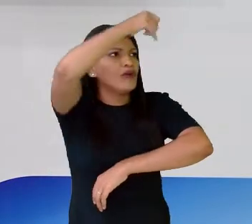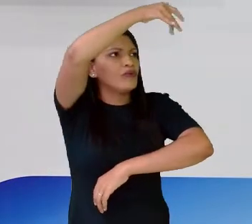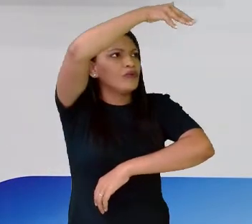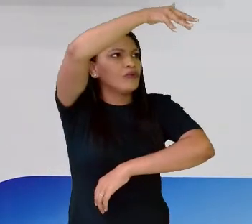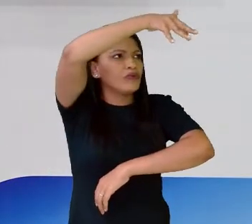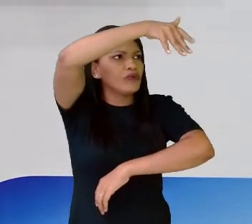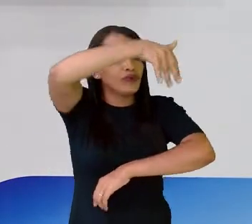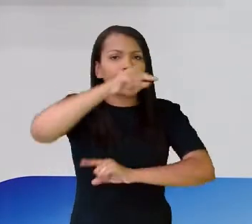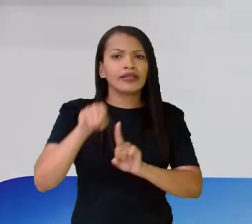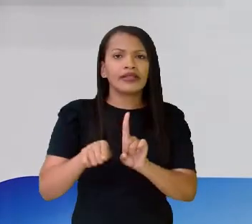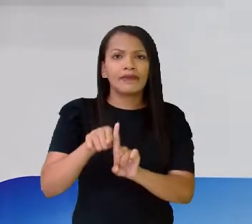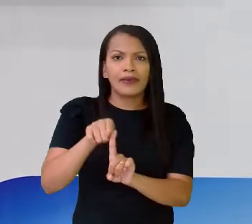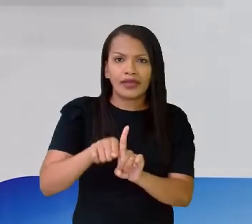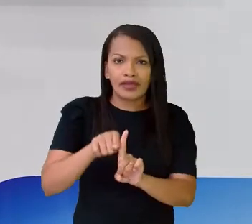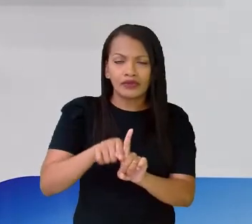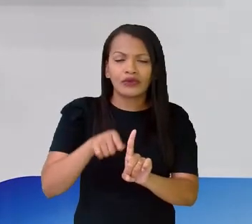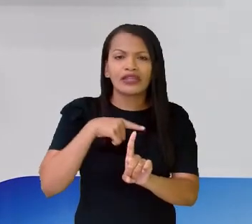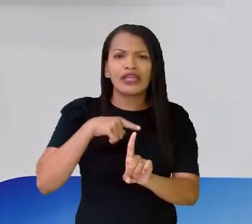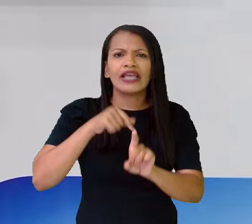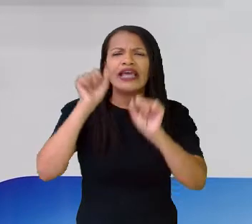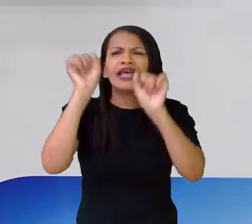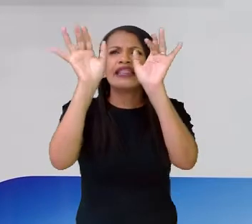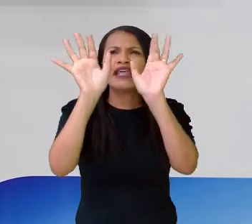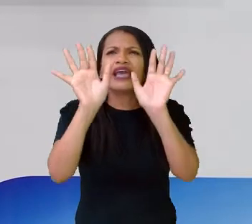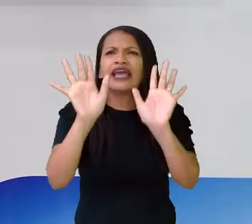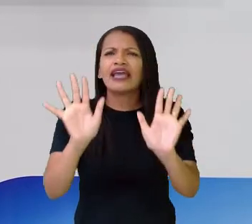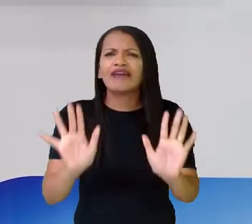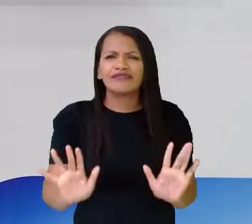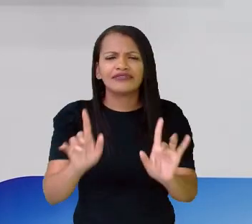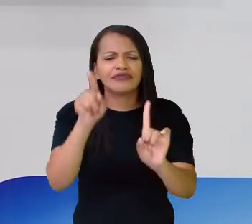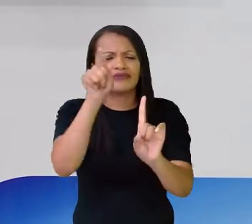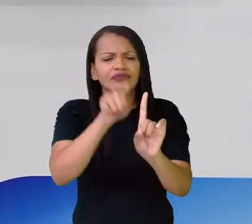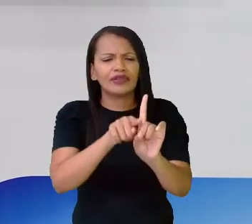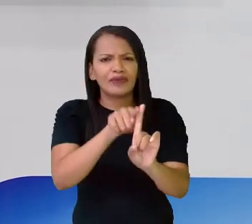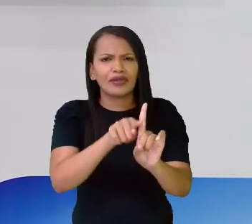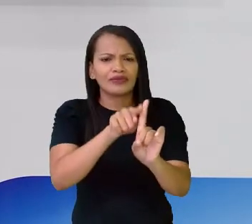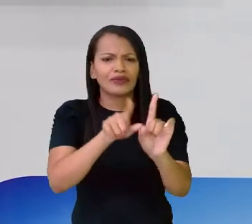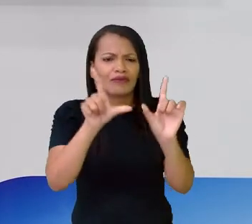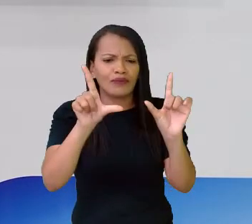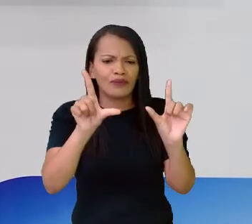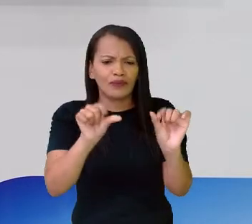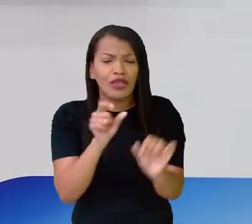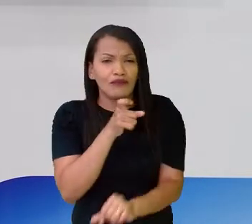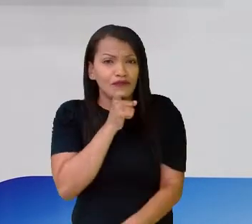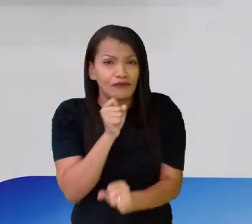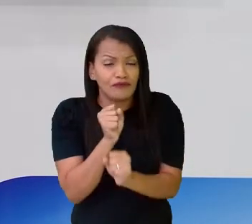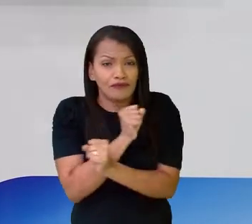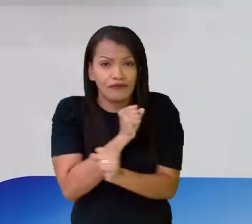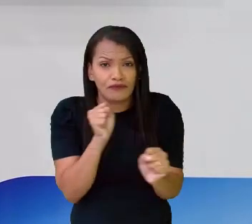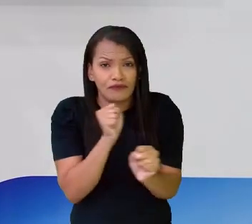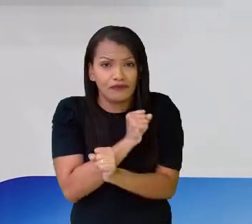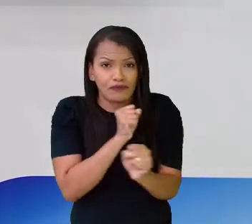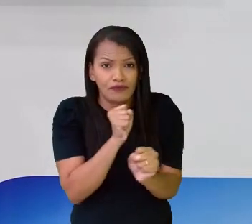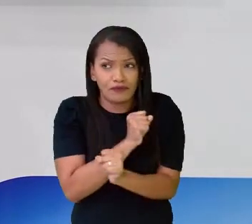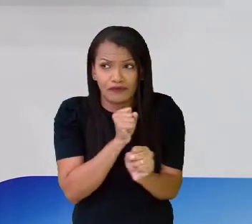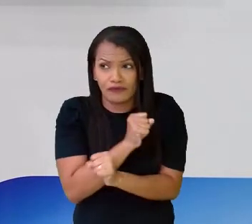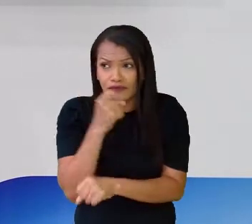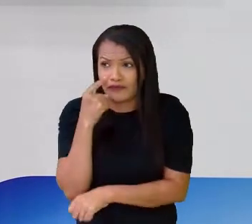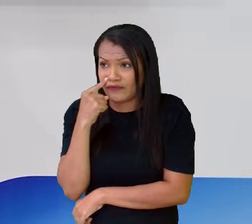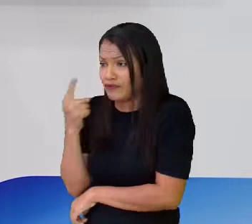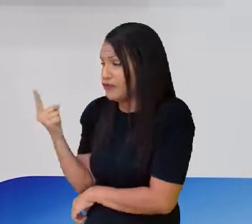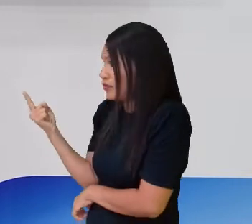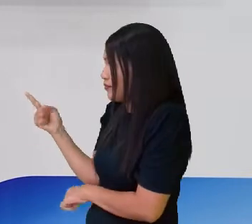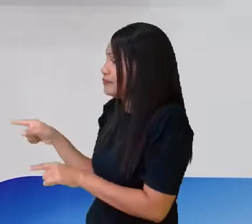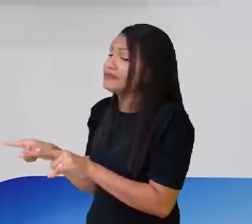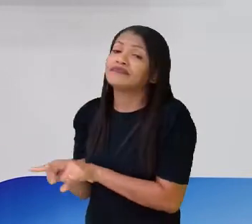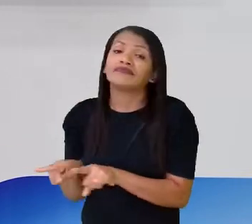baixa. Se ali naquela outra região da Serra da Capivara é quente, significa o quê? Que ali deve dar um vendaval e levar aquela